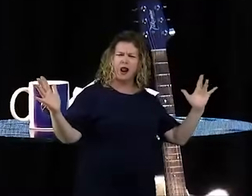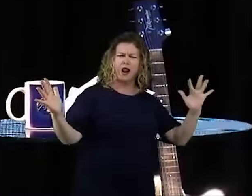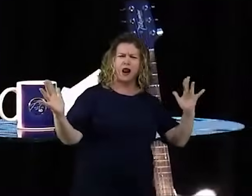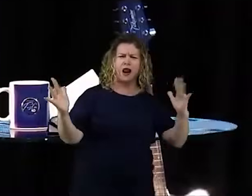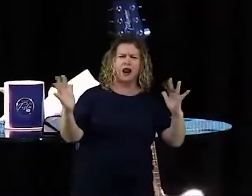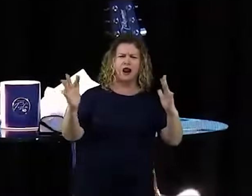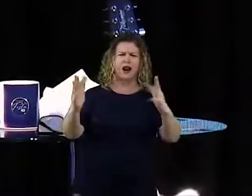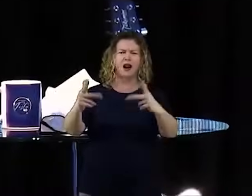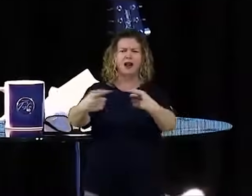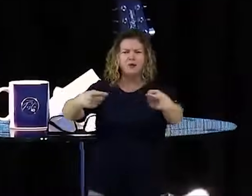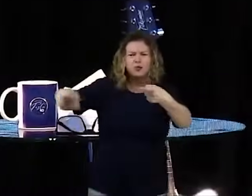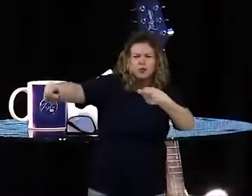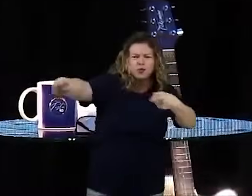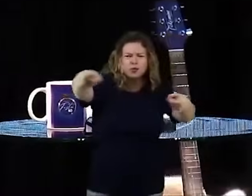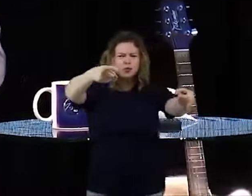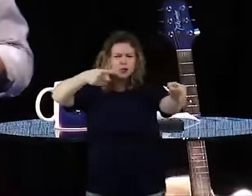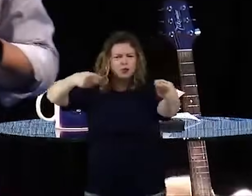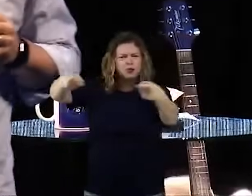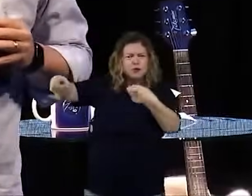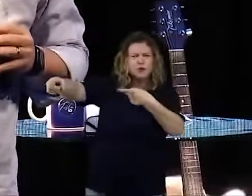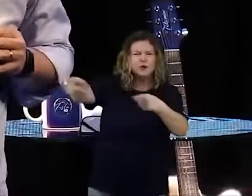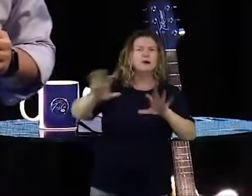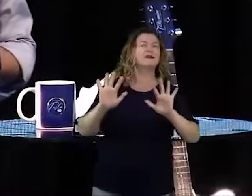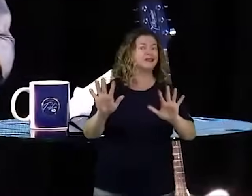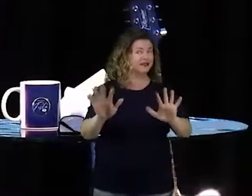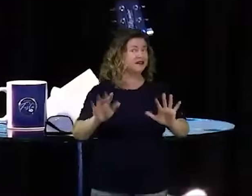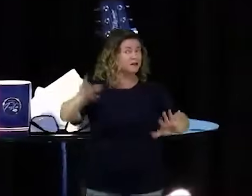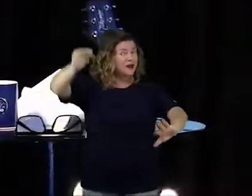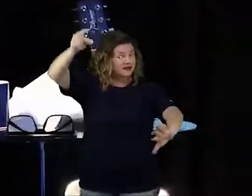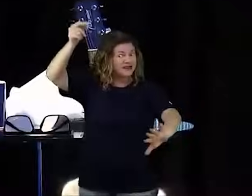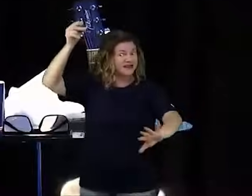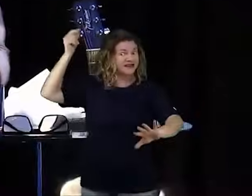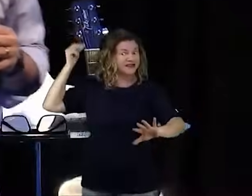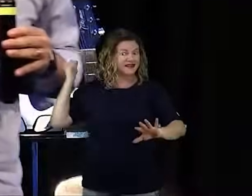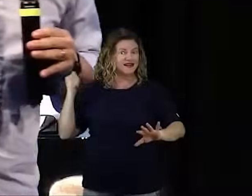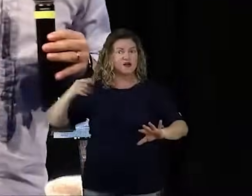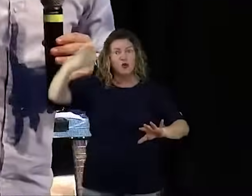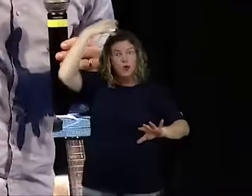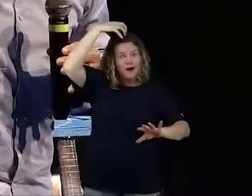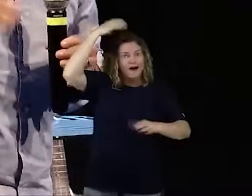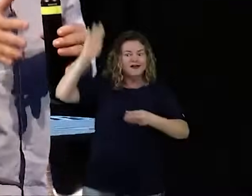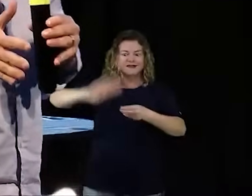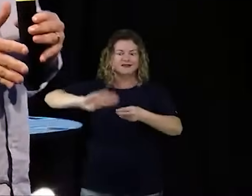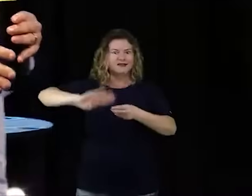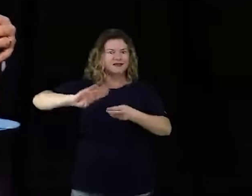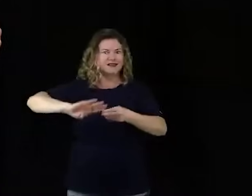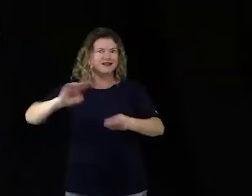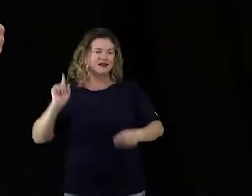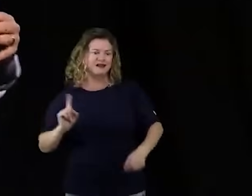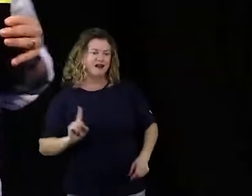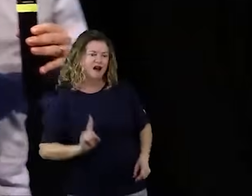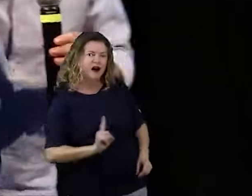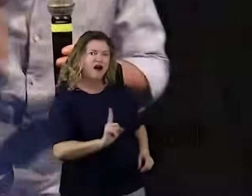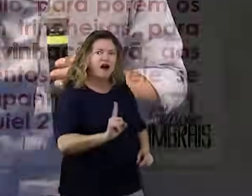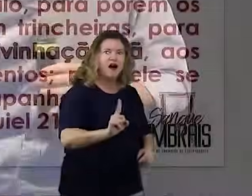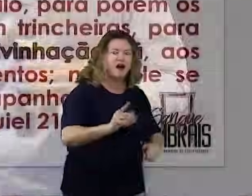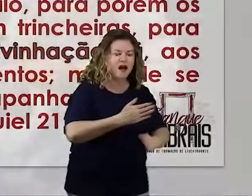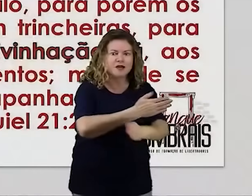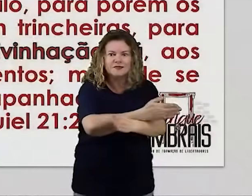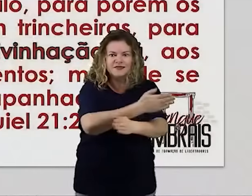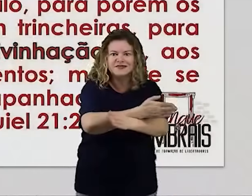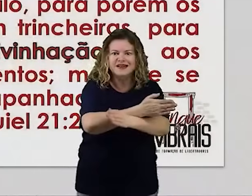um tempo passado Israel ainda era uma grande nação O Rei da Babilônia Parará na encruzilhada Por que que os